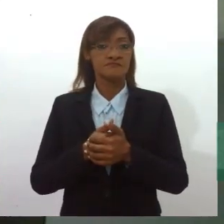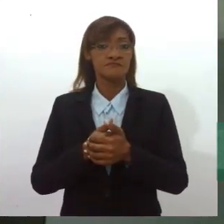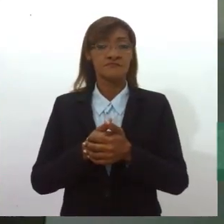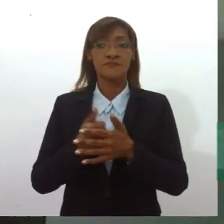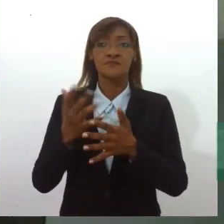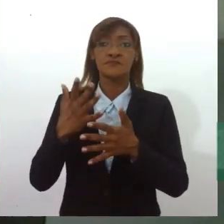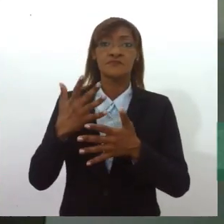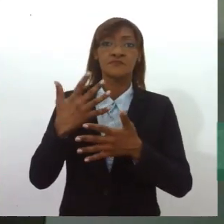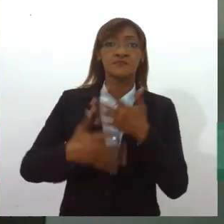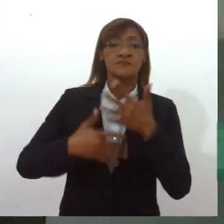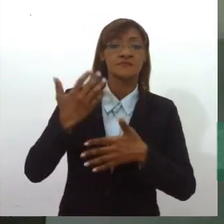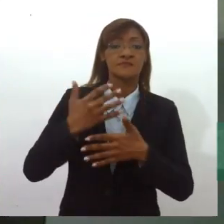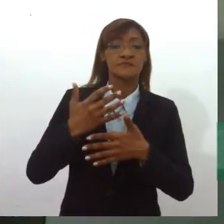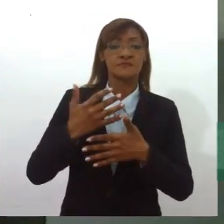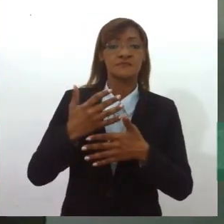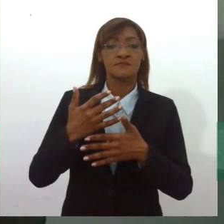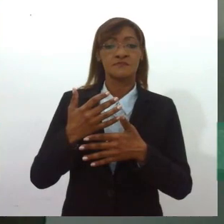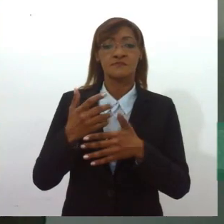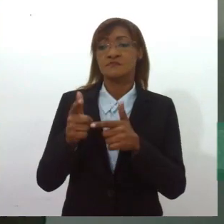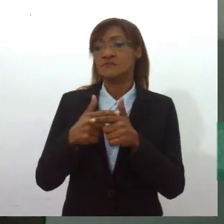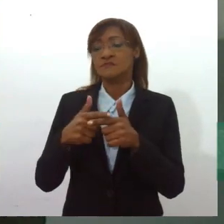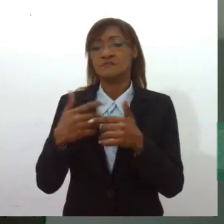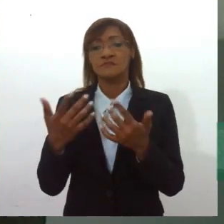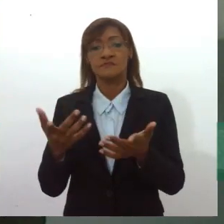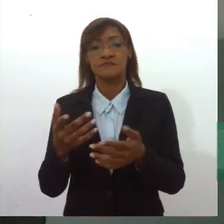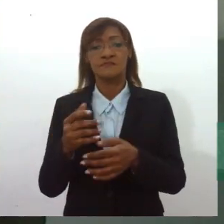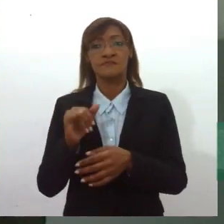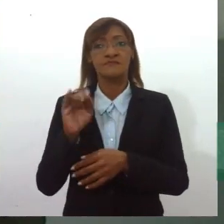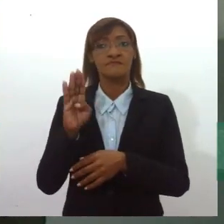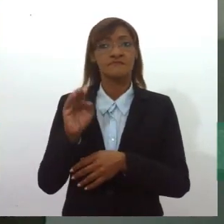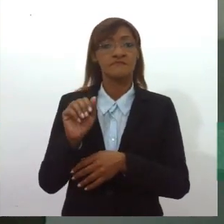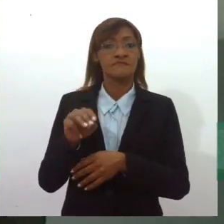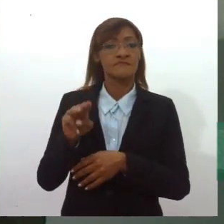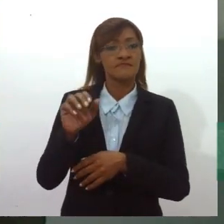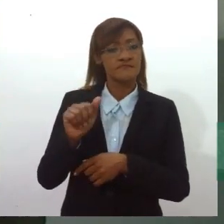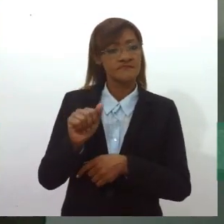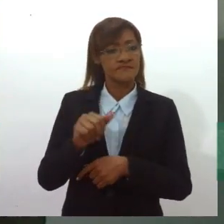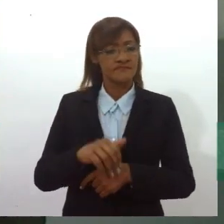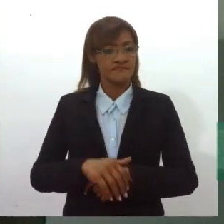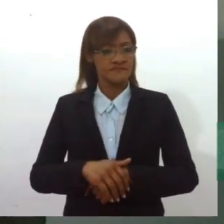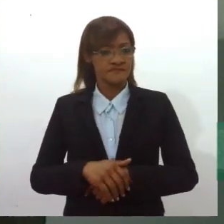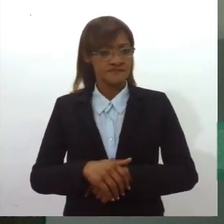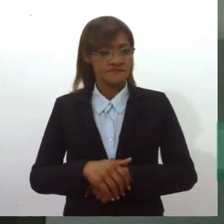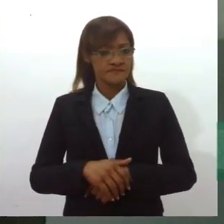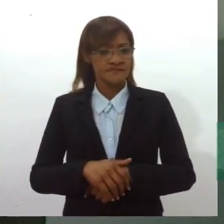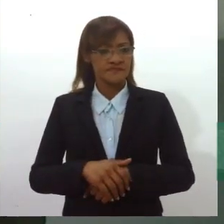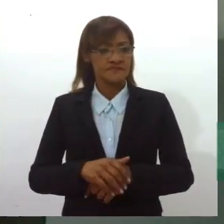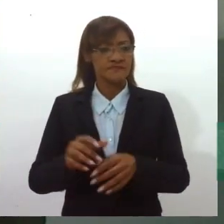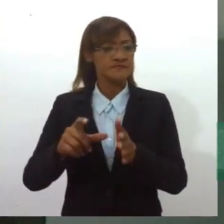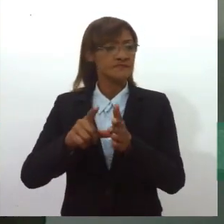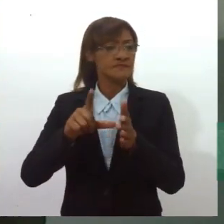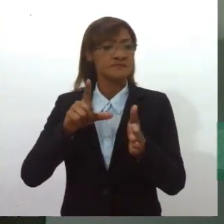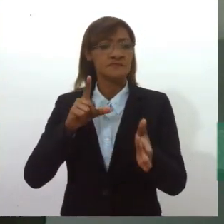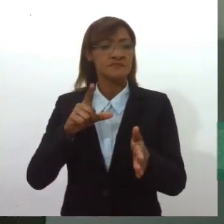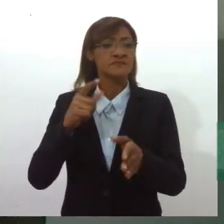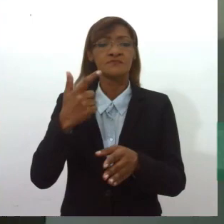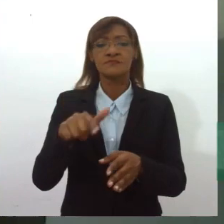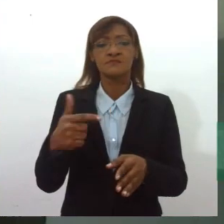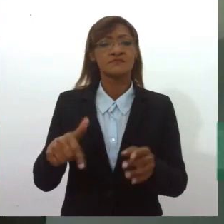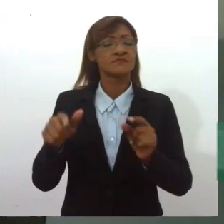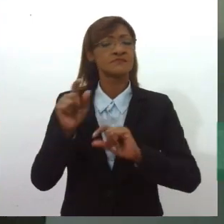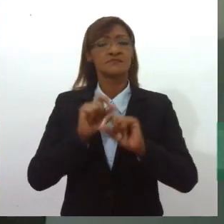mas de que forma Na verdade o Centro De Controle De Zoonoses ele não tinha né Essa